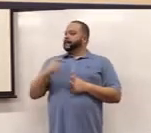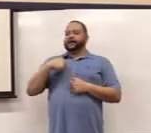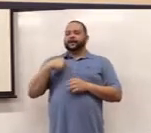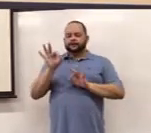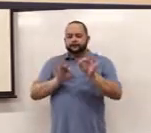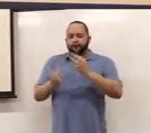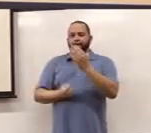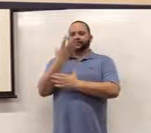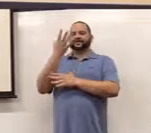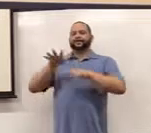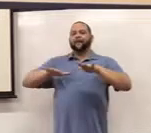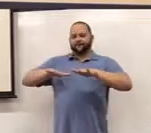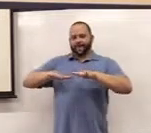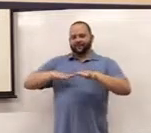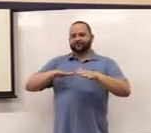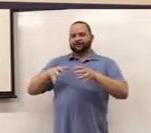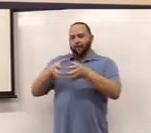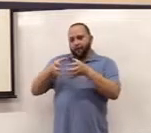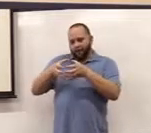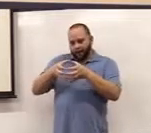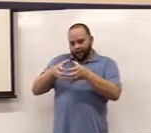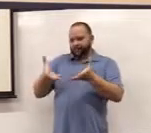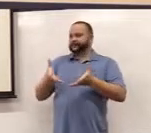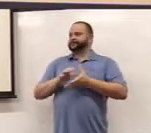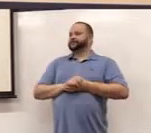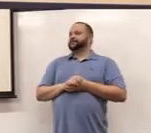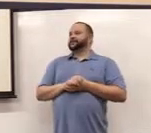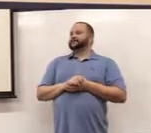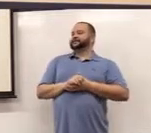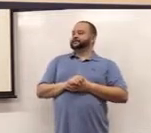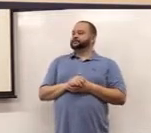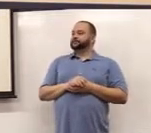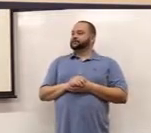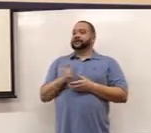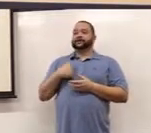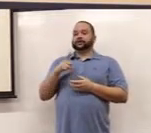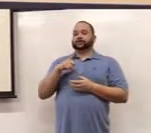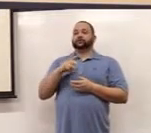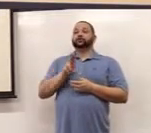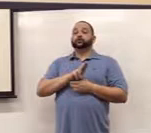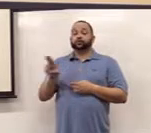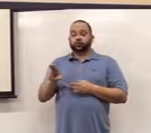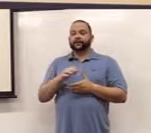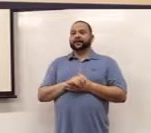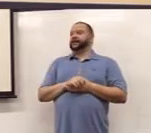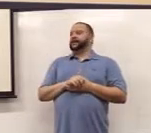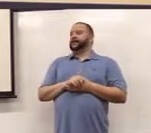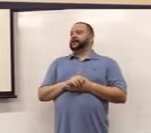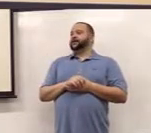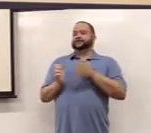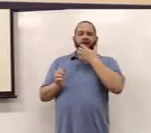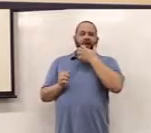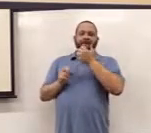formam esse movimento, né? Esse movimento é tão forte que eles são chamados de os nervosos,